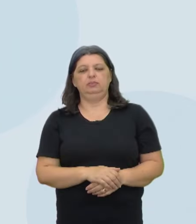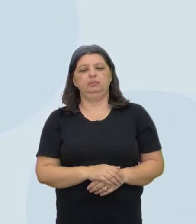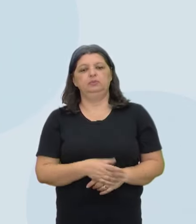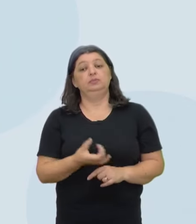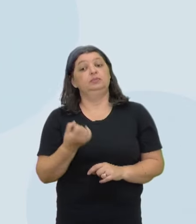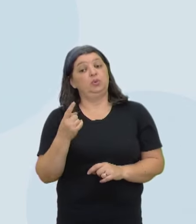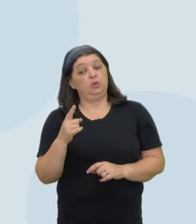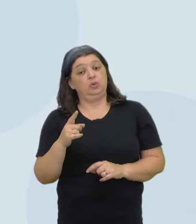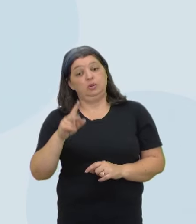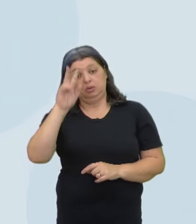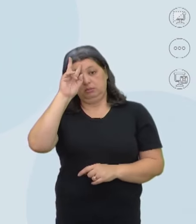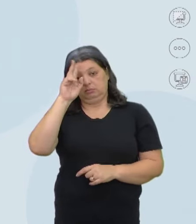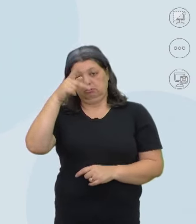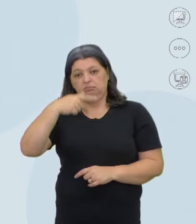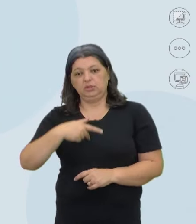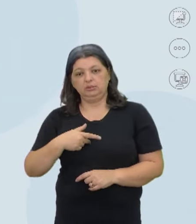próprio,